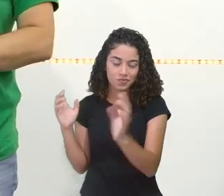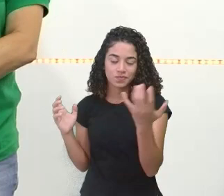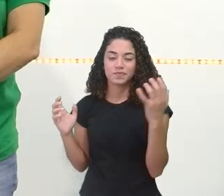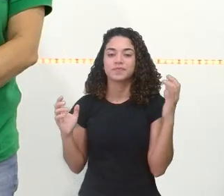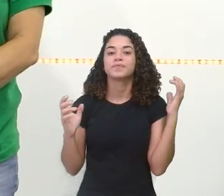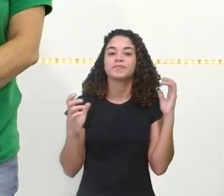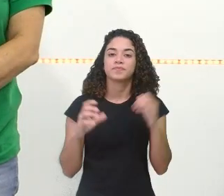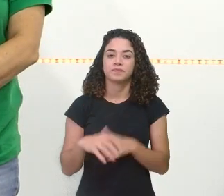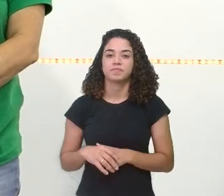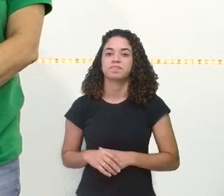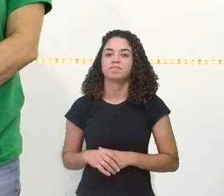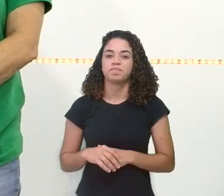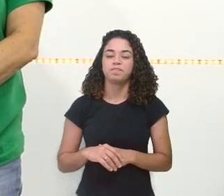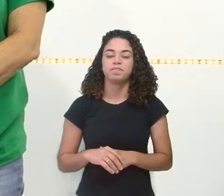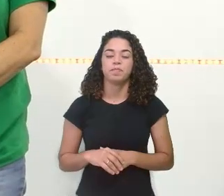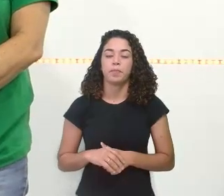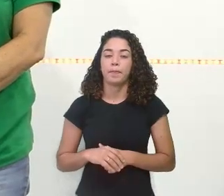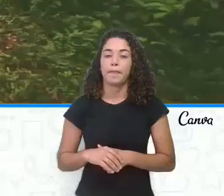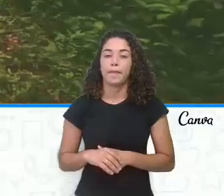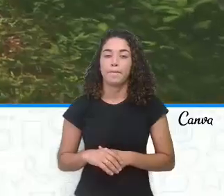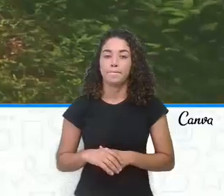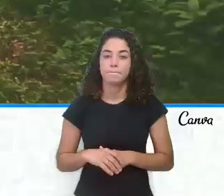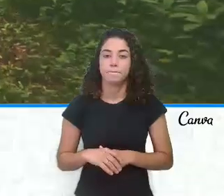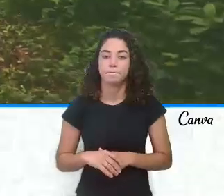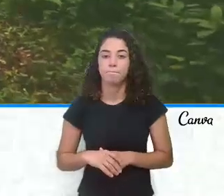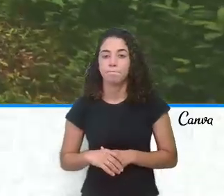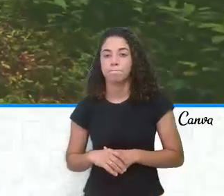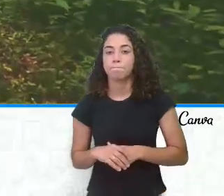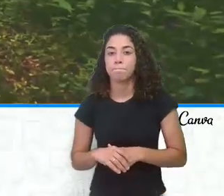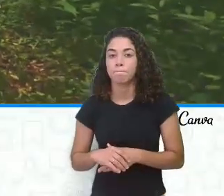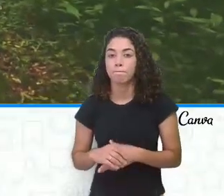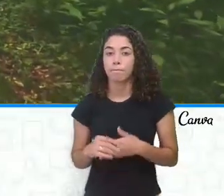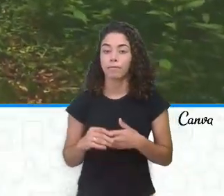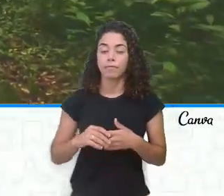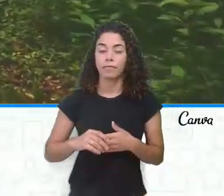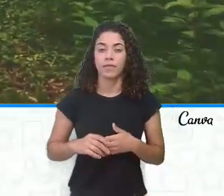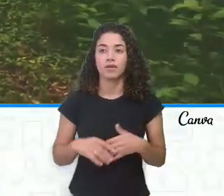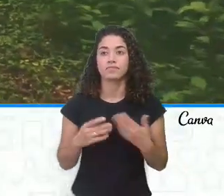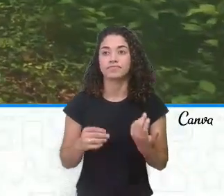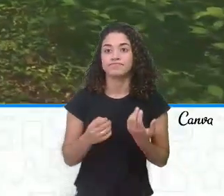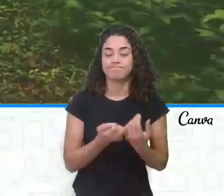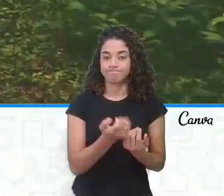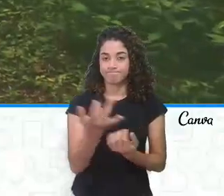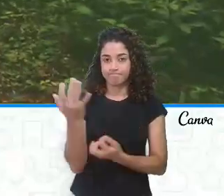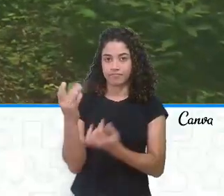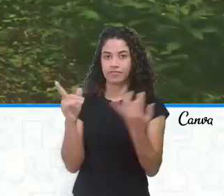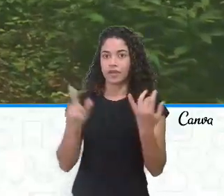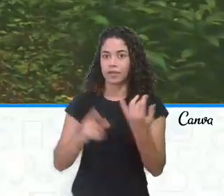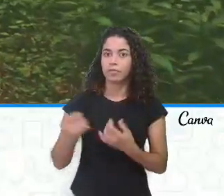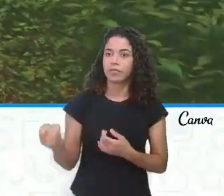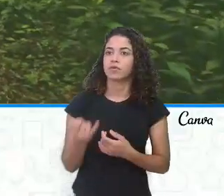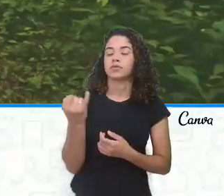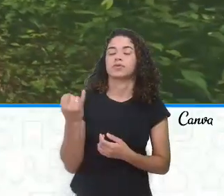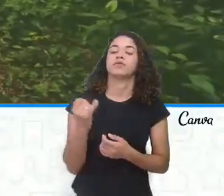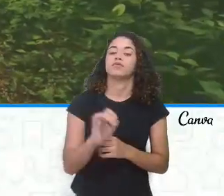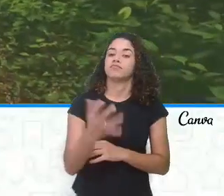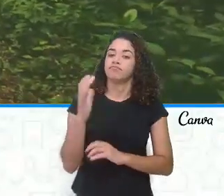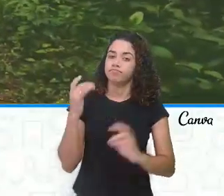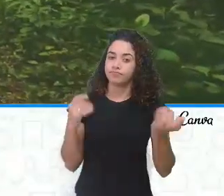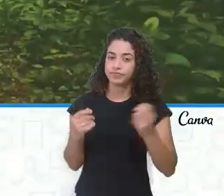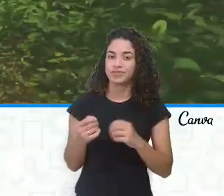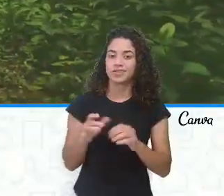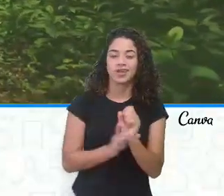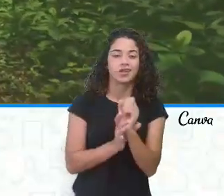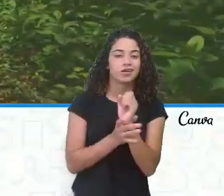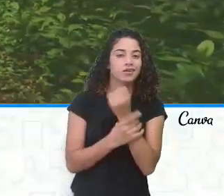compartilhada, a gente pode dizer assim, tá? Ó, a vegetação tem grande importância ambiental, garantindo a proteção